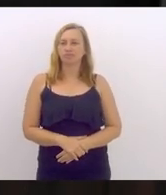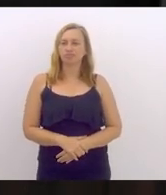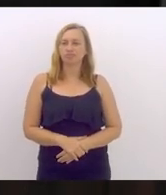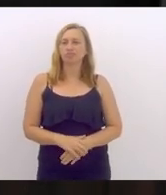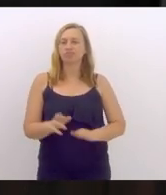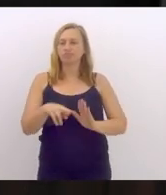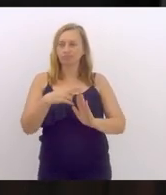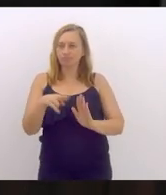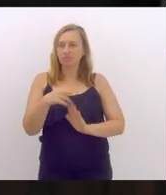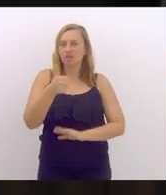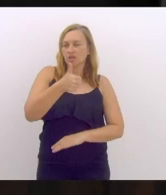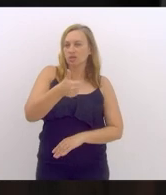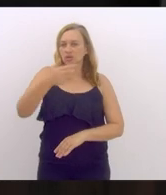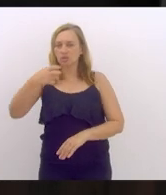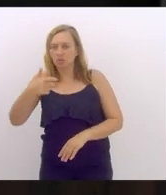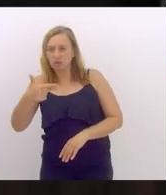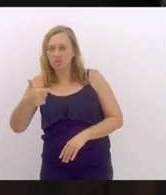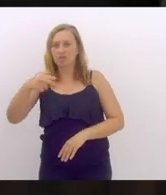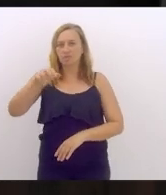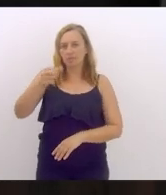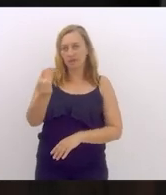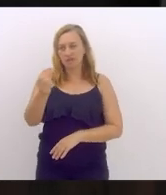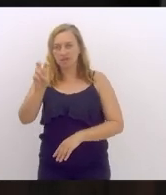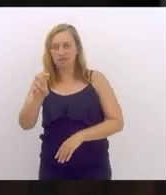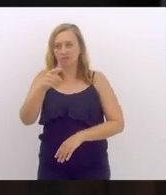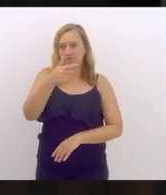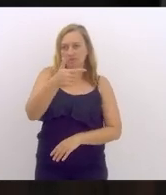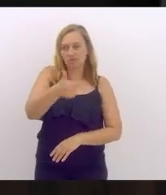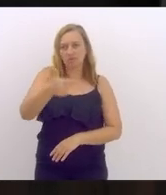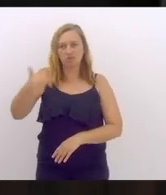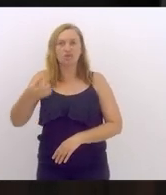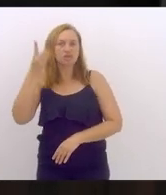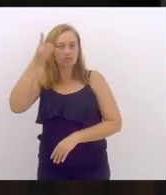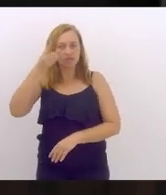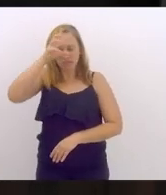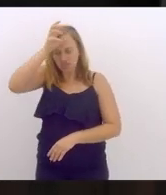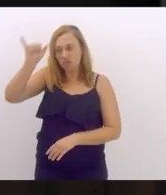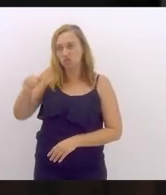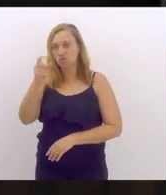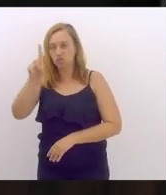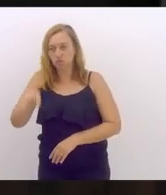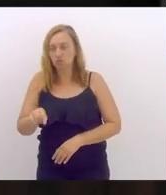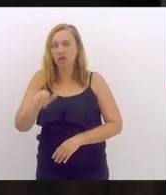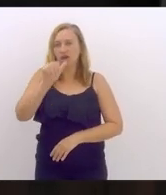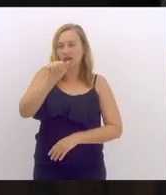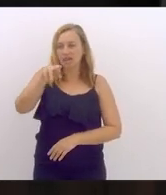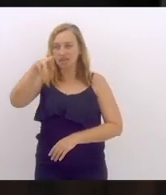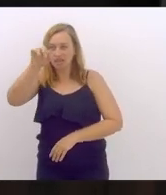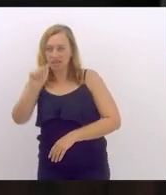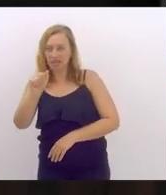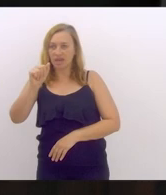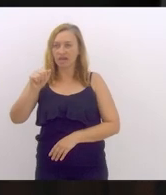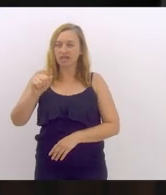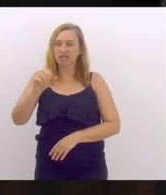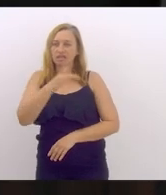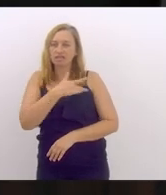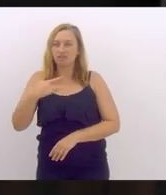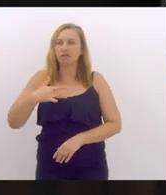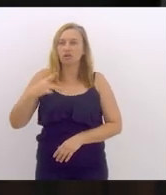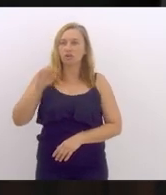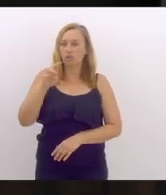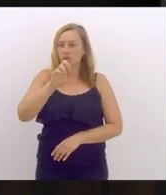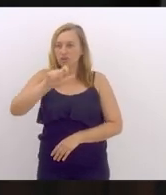resolução 1265 22 de autoria deputada tia Ju concede o prêmio Ana Neri da saúde a Coronel